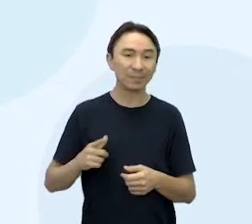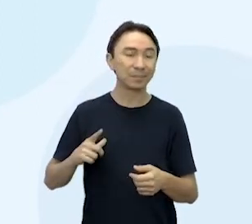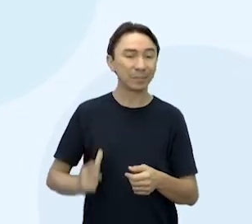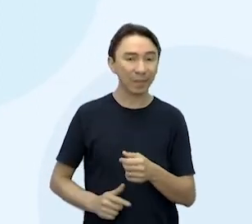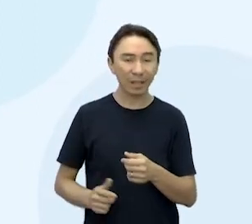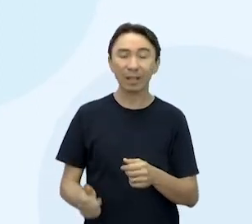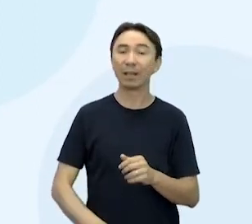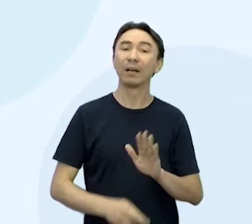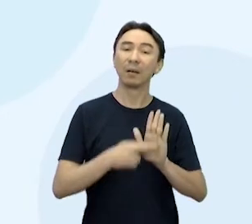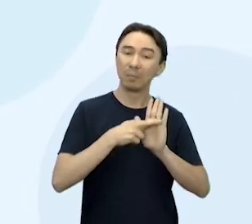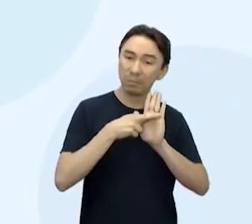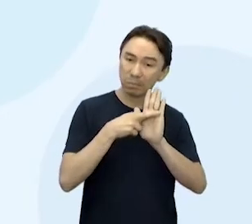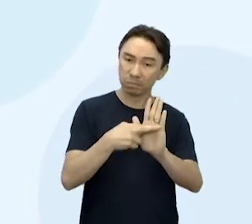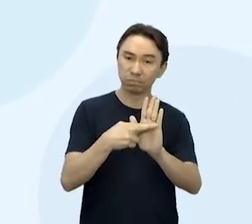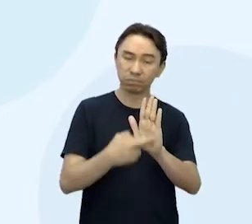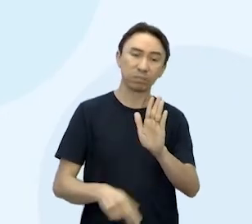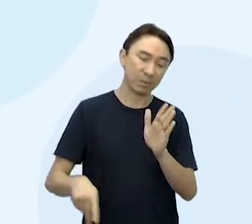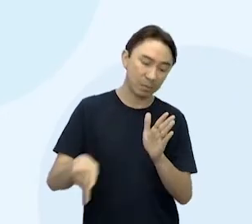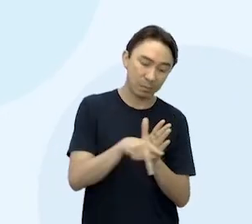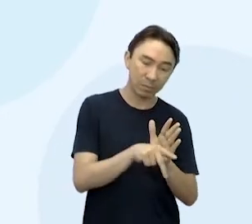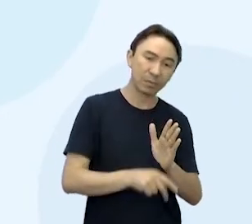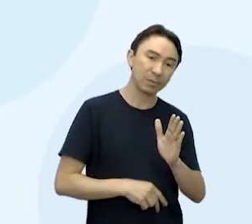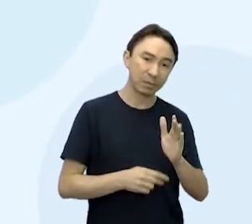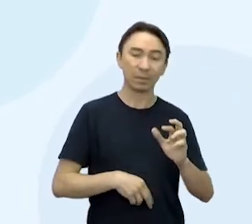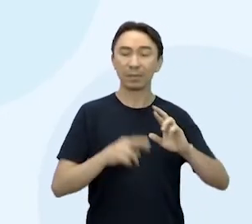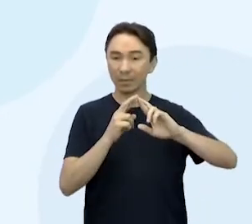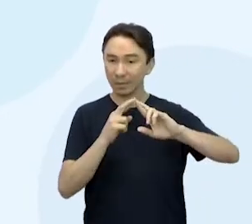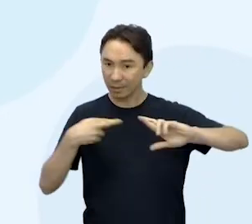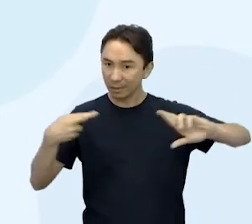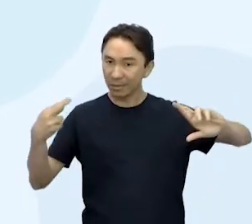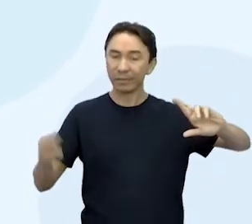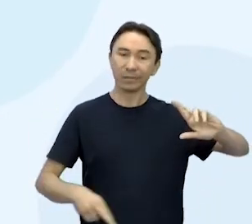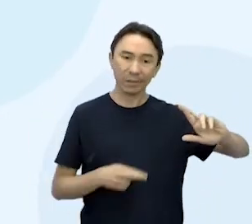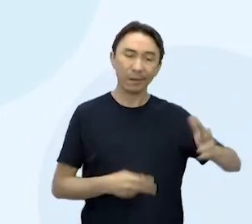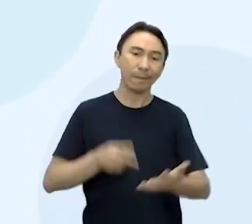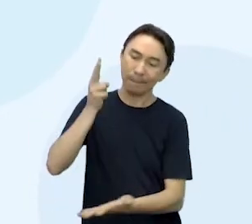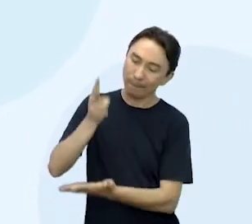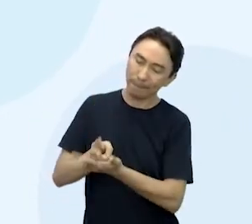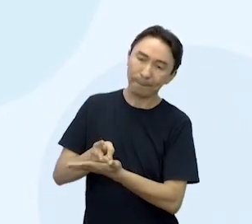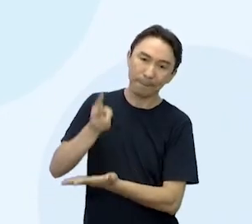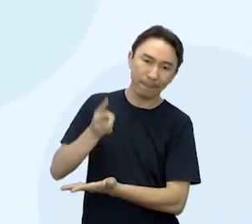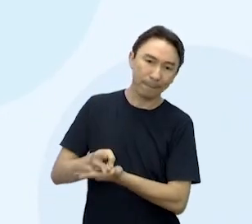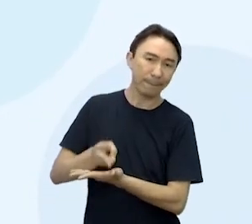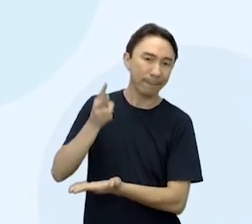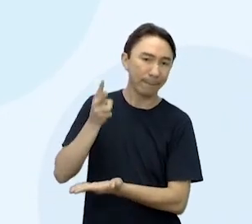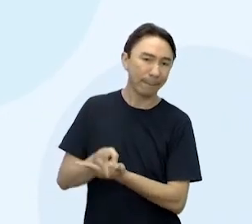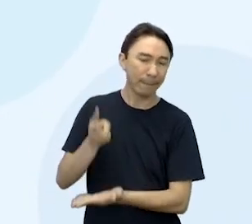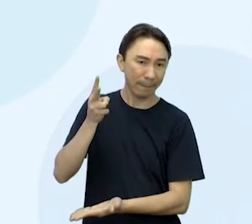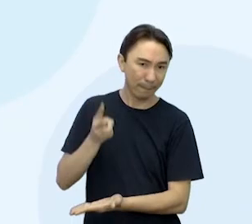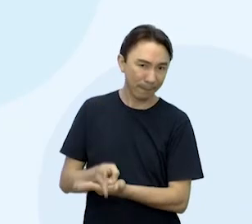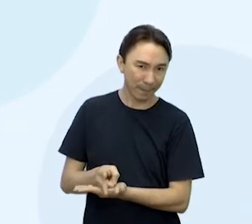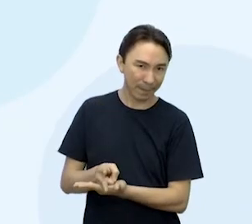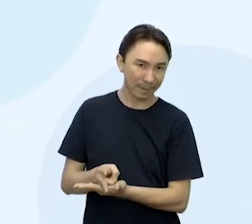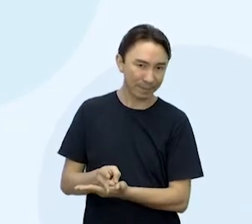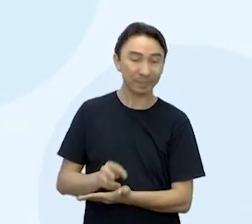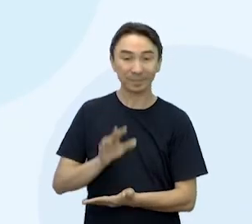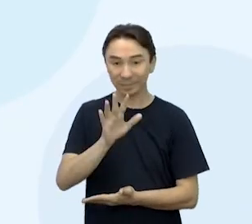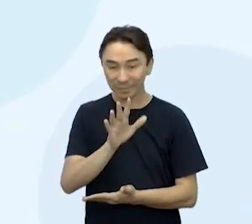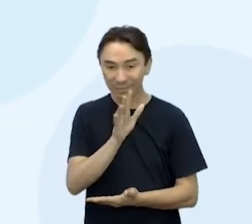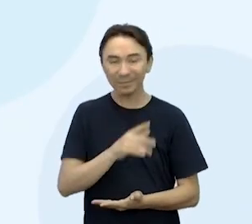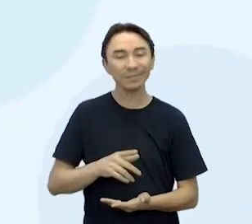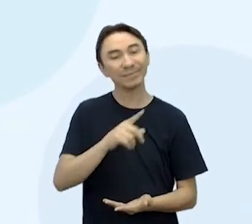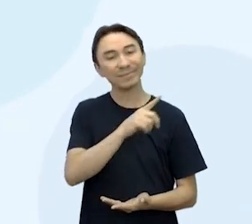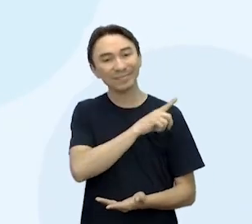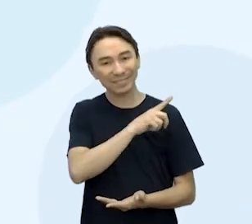representar a menor parte da rede cristalina que se repete, ok? E é sobre essa célula unitária que a